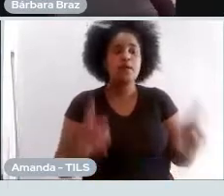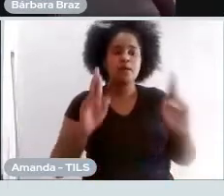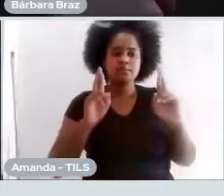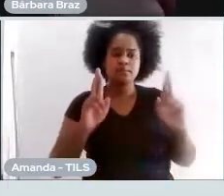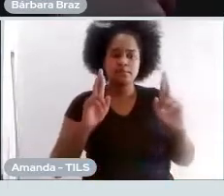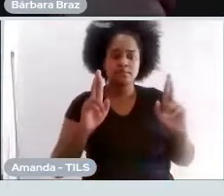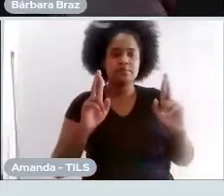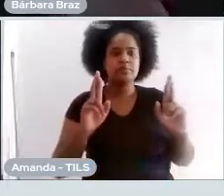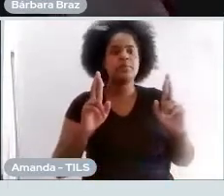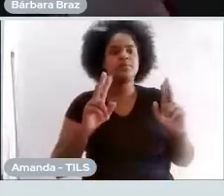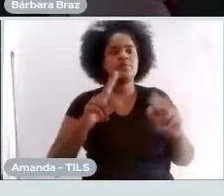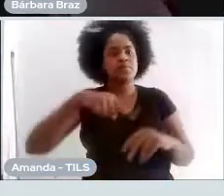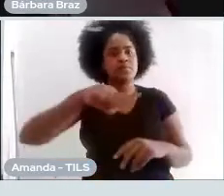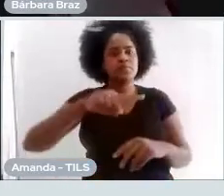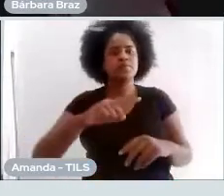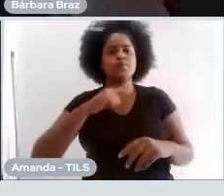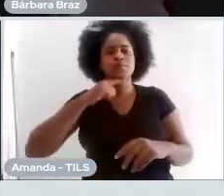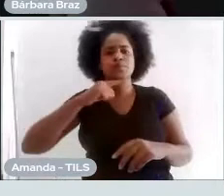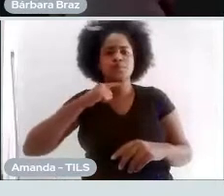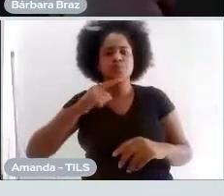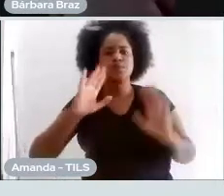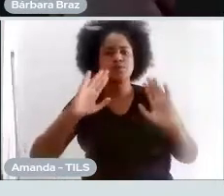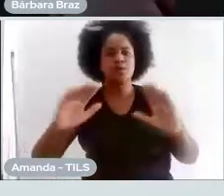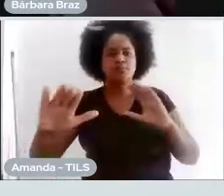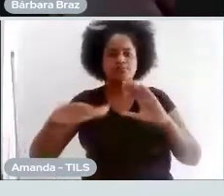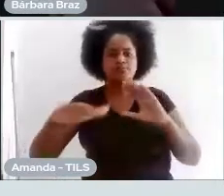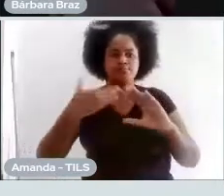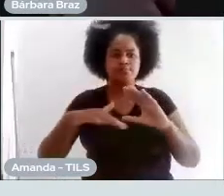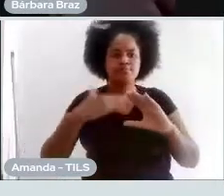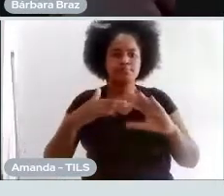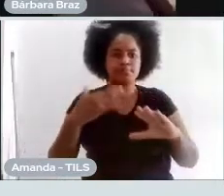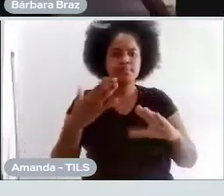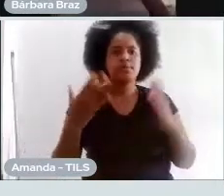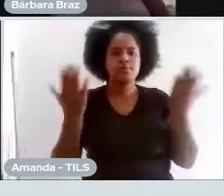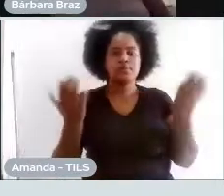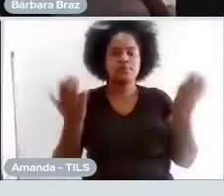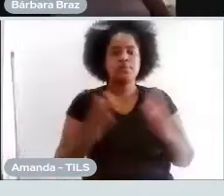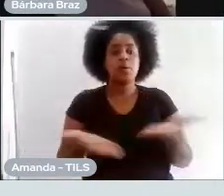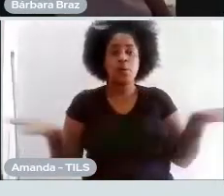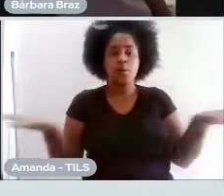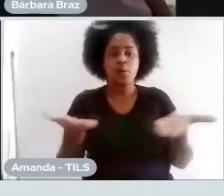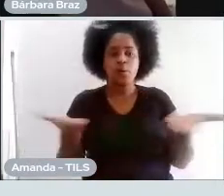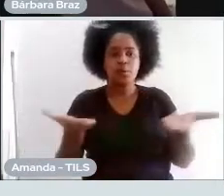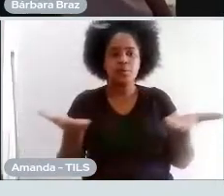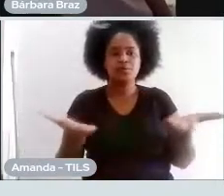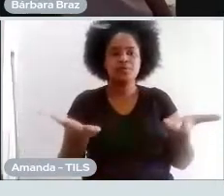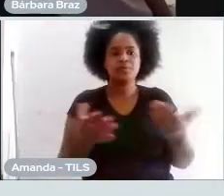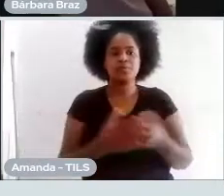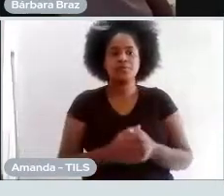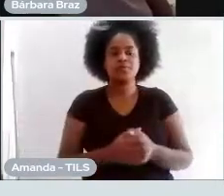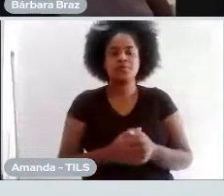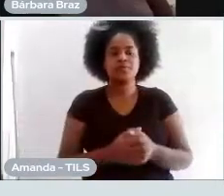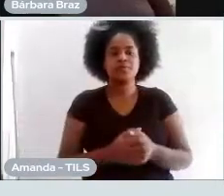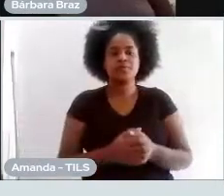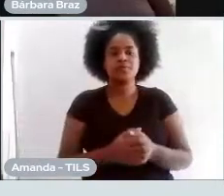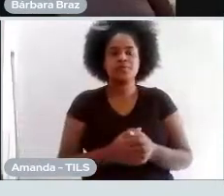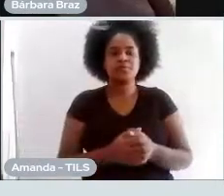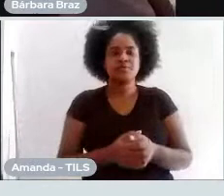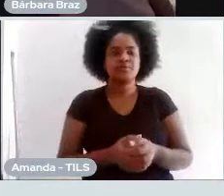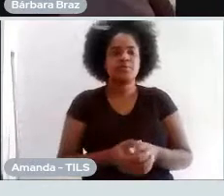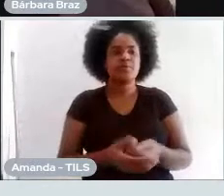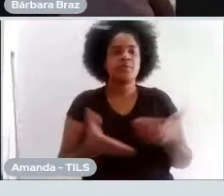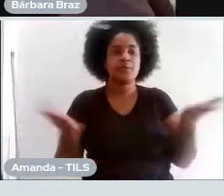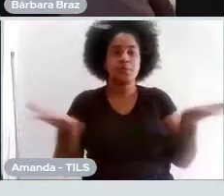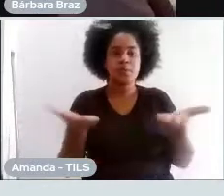Já começo, né, a aula de hoje, já puxando, não puxando a orelha porque vocês não fizeram nada, mas